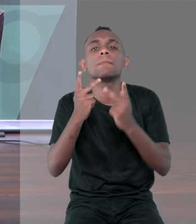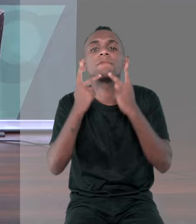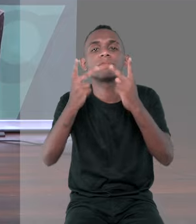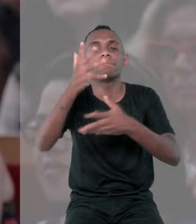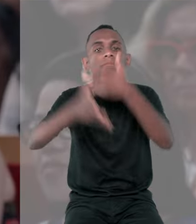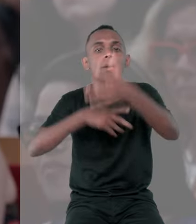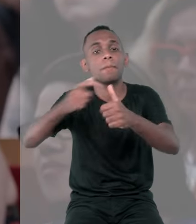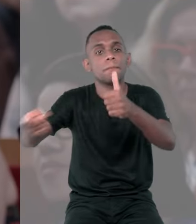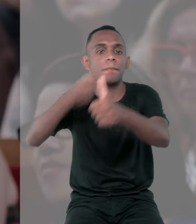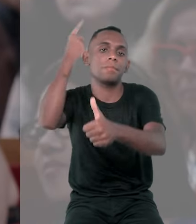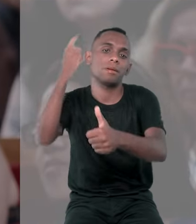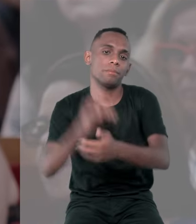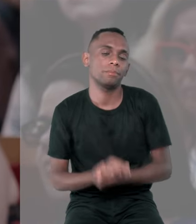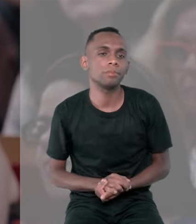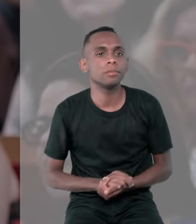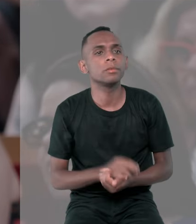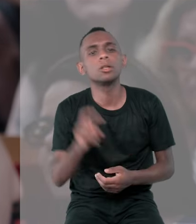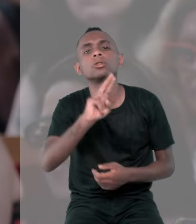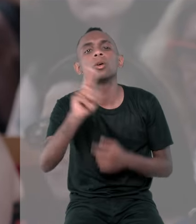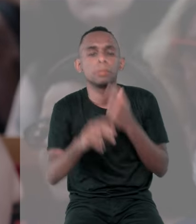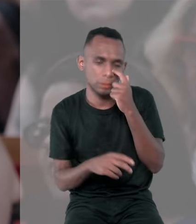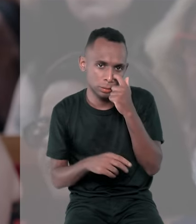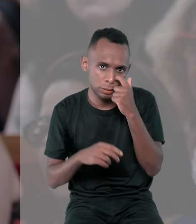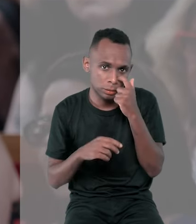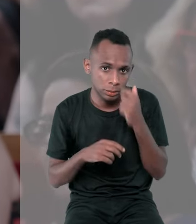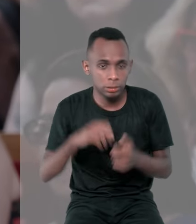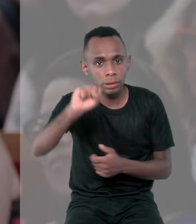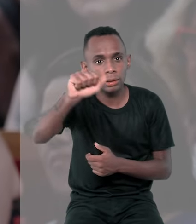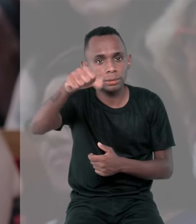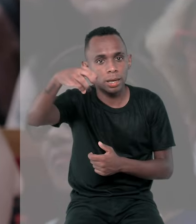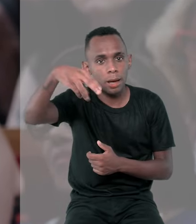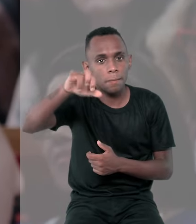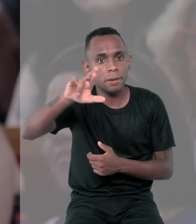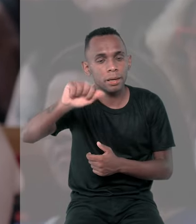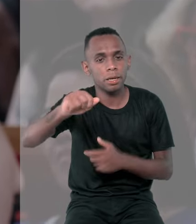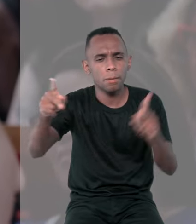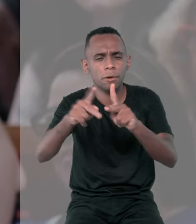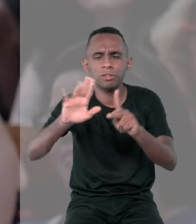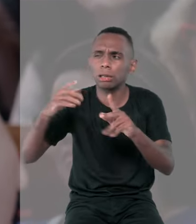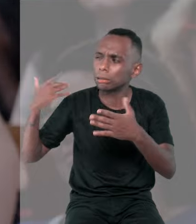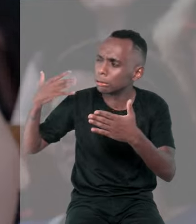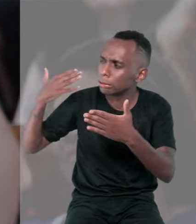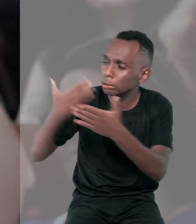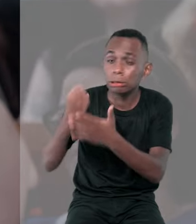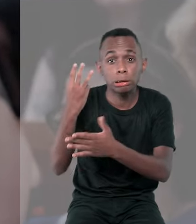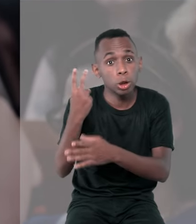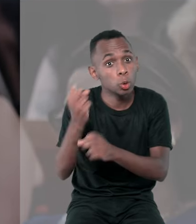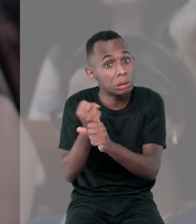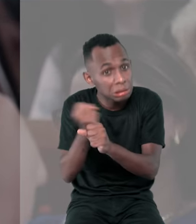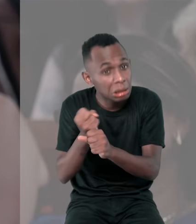Uma espectadora faz uma pergunta no microfone. Sou Samira, professora há 32 anos de